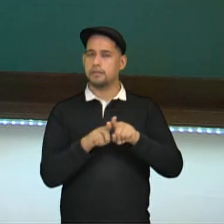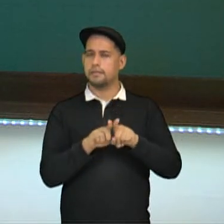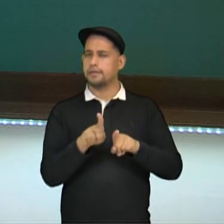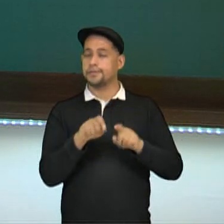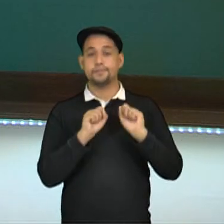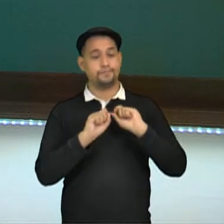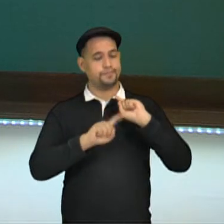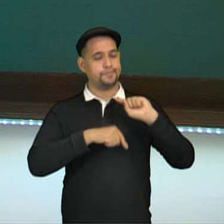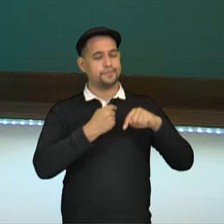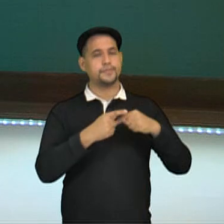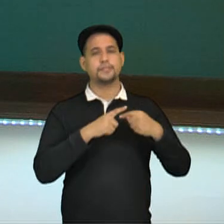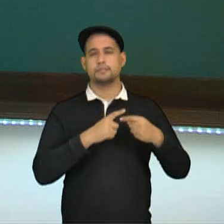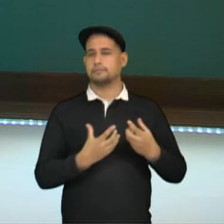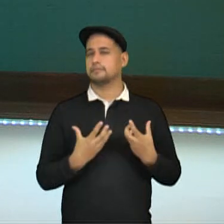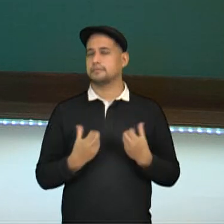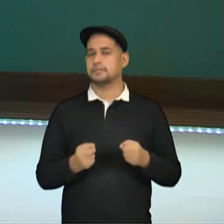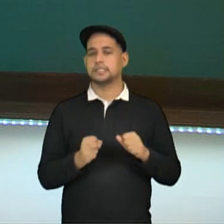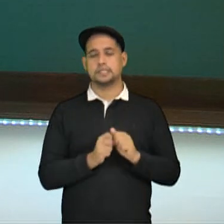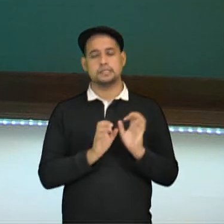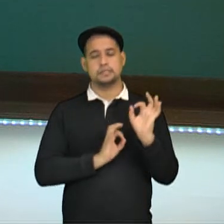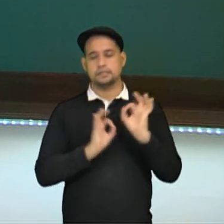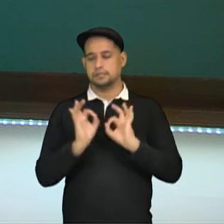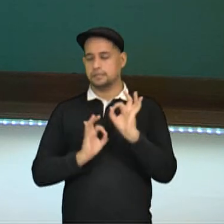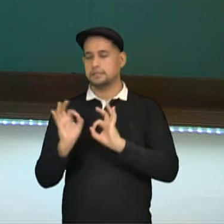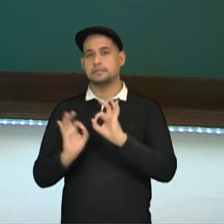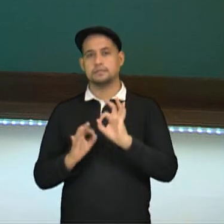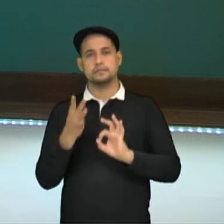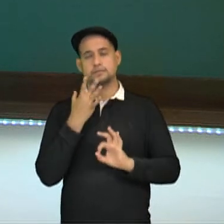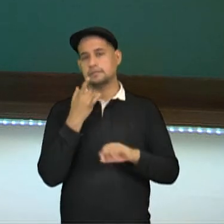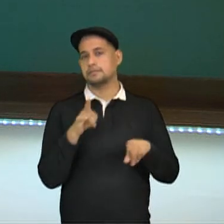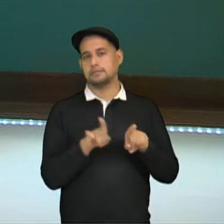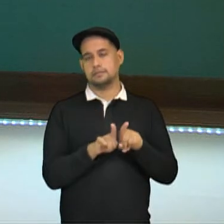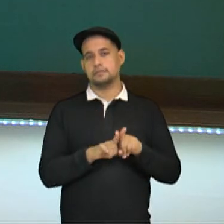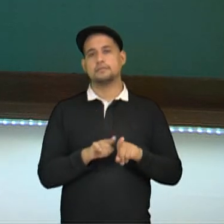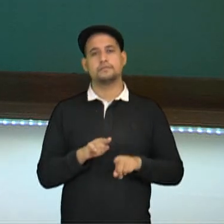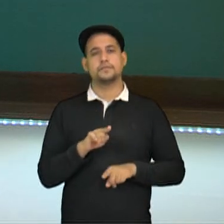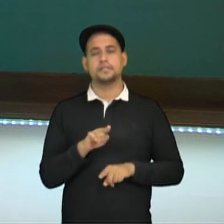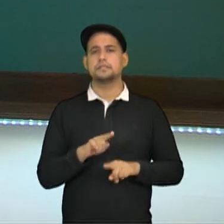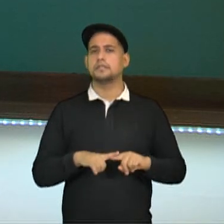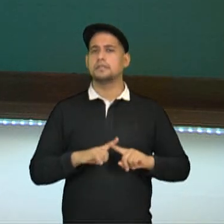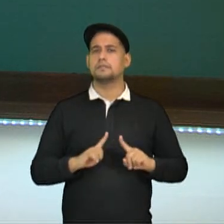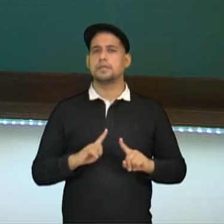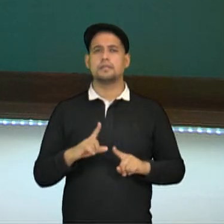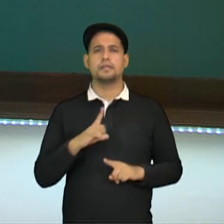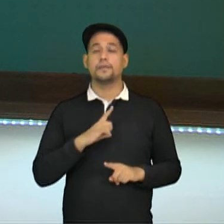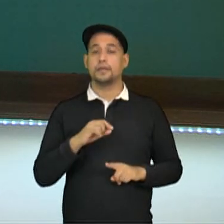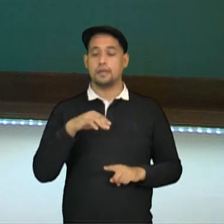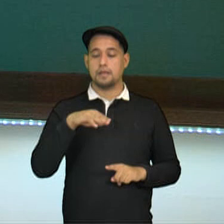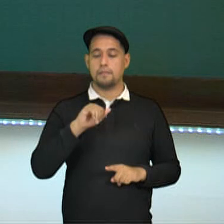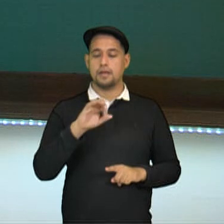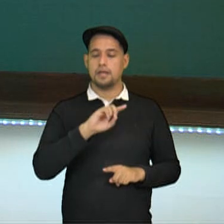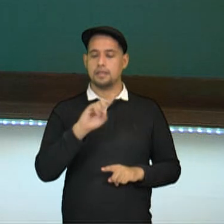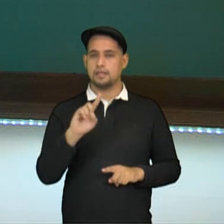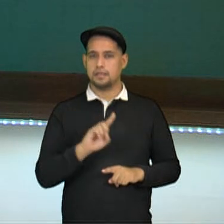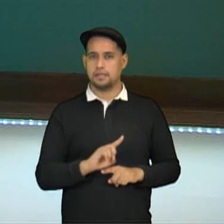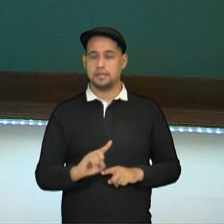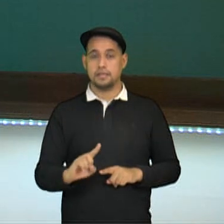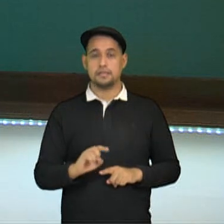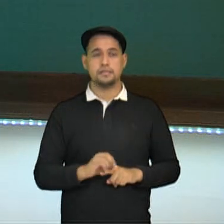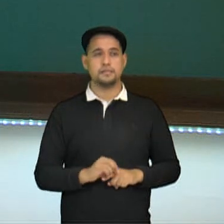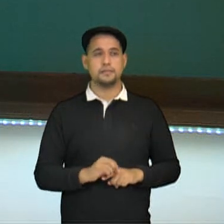que daí você depois tenha condições de resolver facilmente multiplicação. Então, a gente tem uma matriz